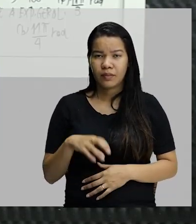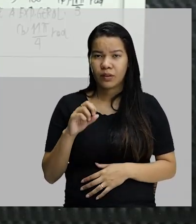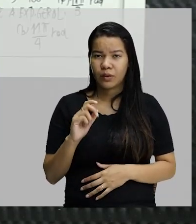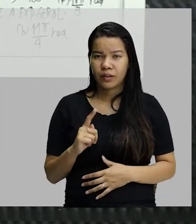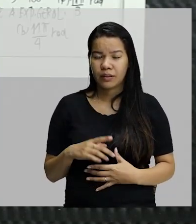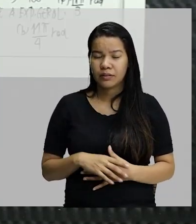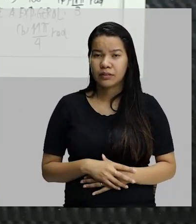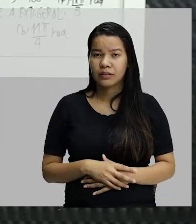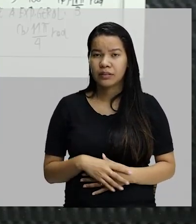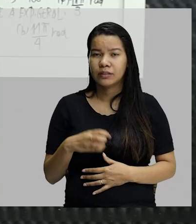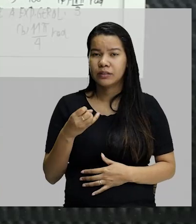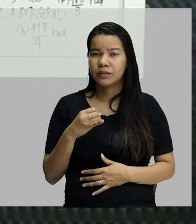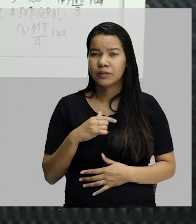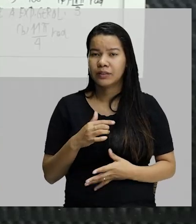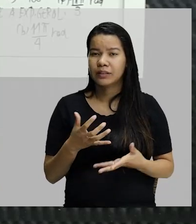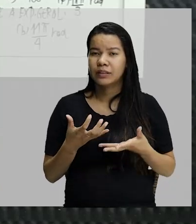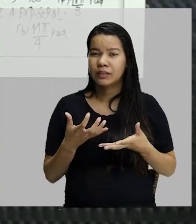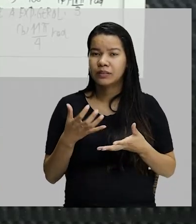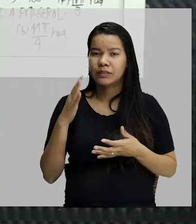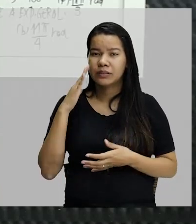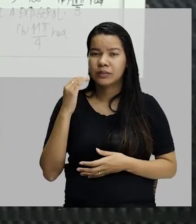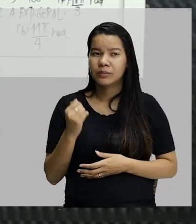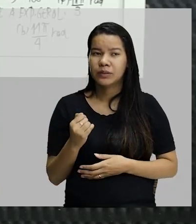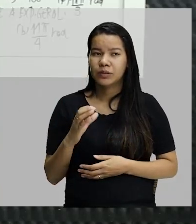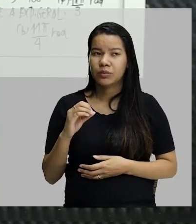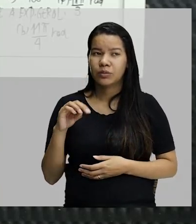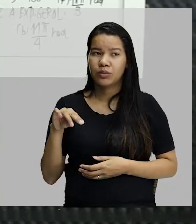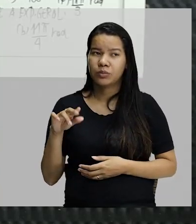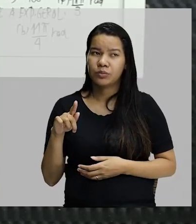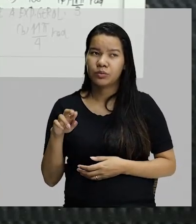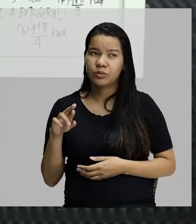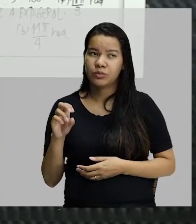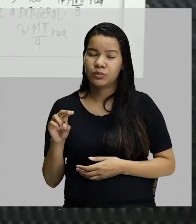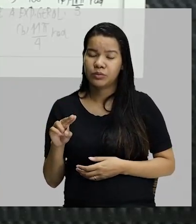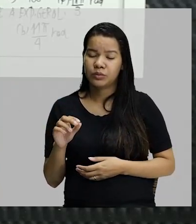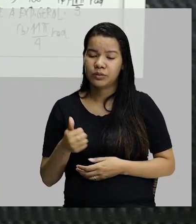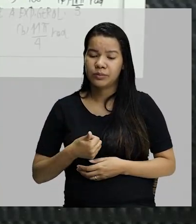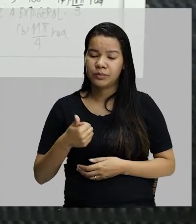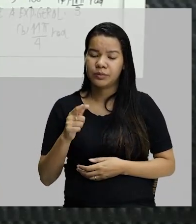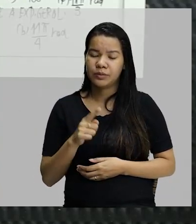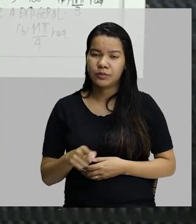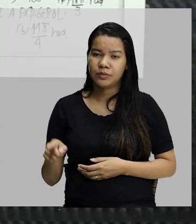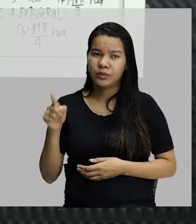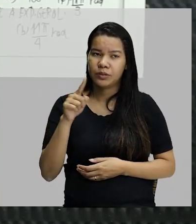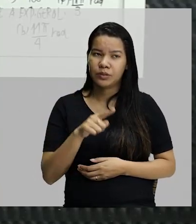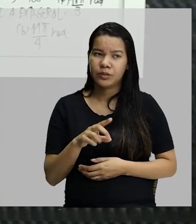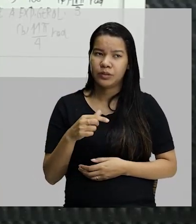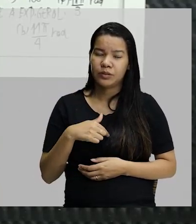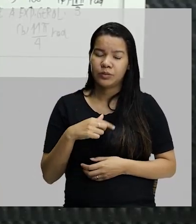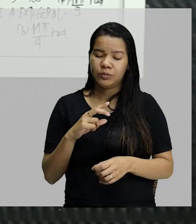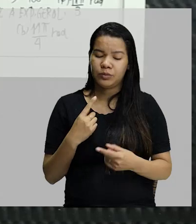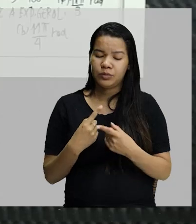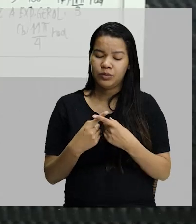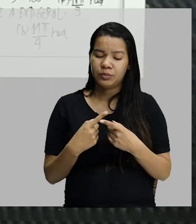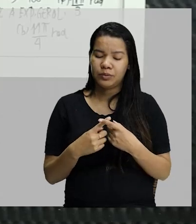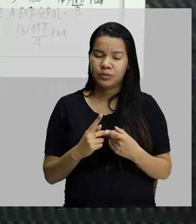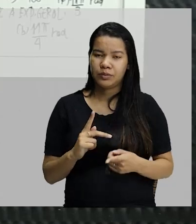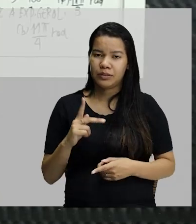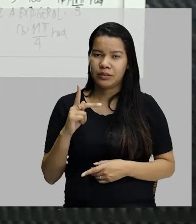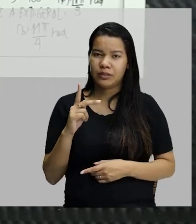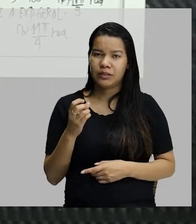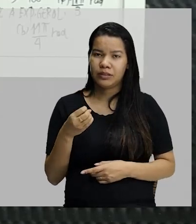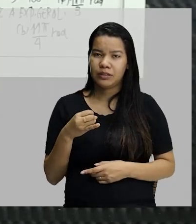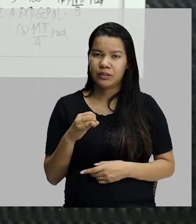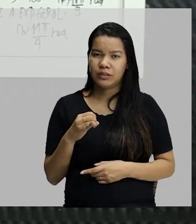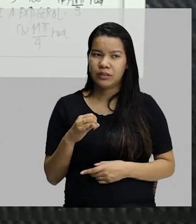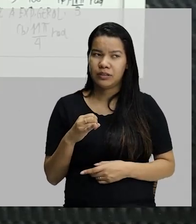Certo? Se eu quero saber o côngruo a ele de primeira volta, eu multiplico o K aqui por 1. Eu vou saber o